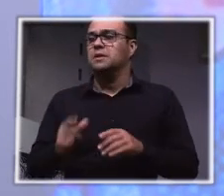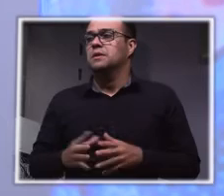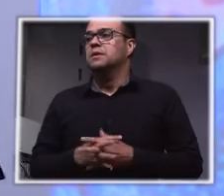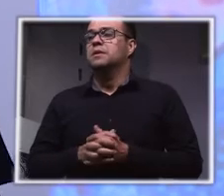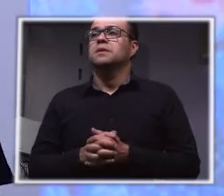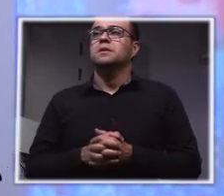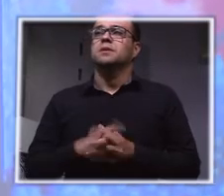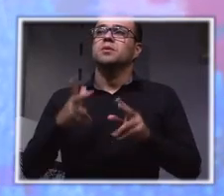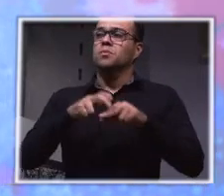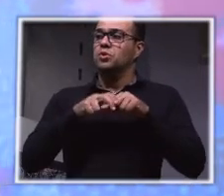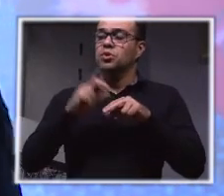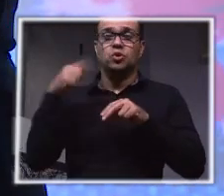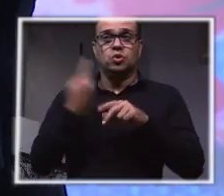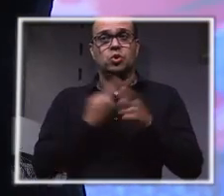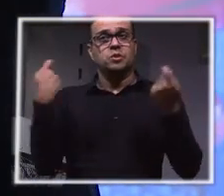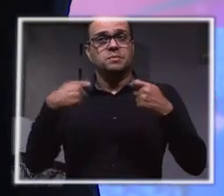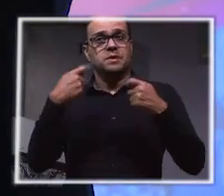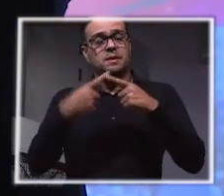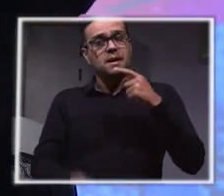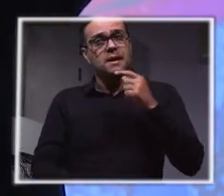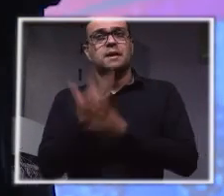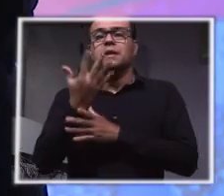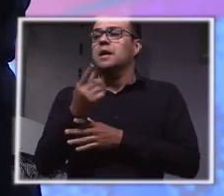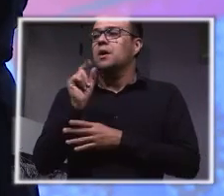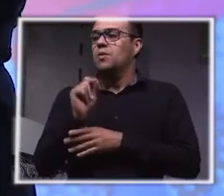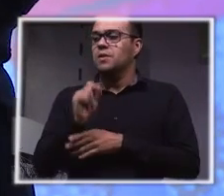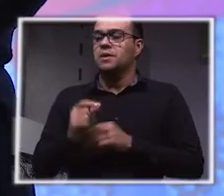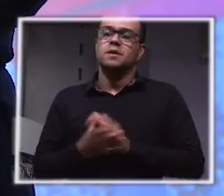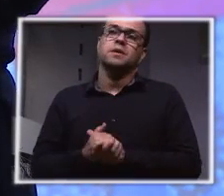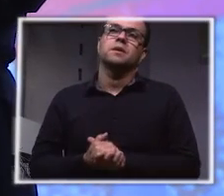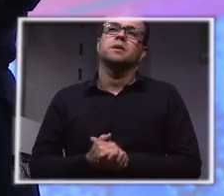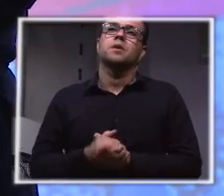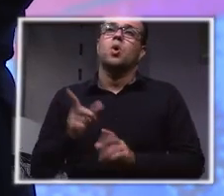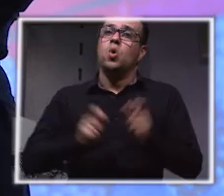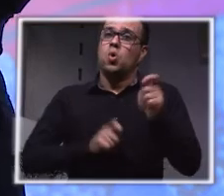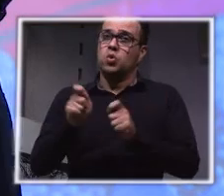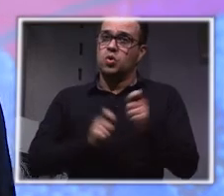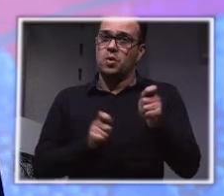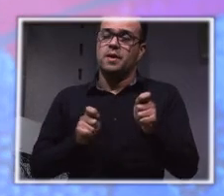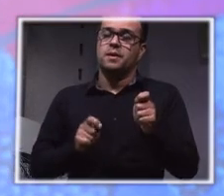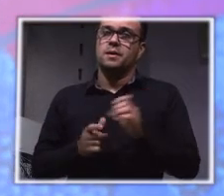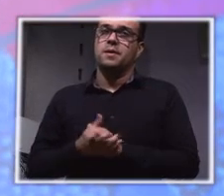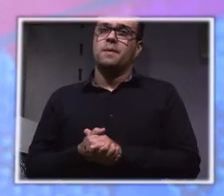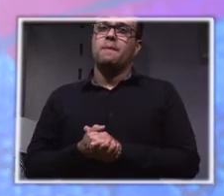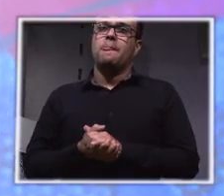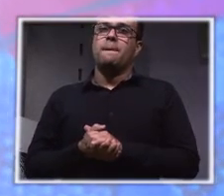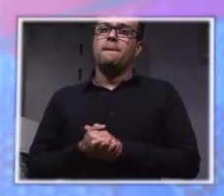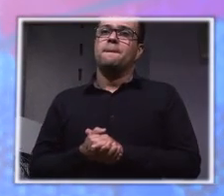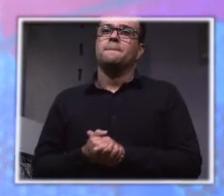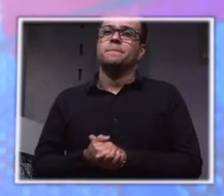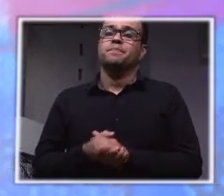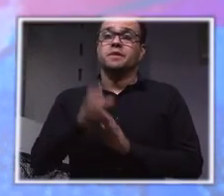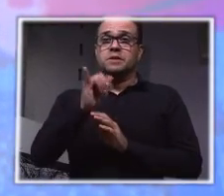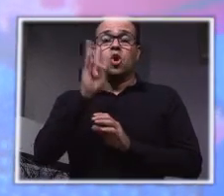e que, portanto, nós precisamos criar filtros para coibir esse tipo de excesso. No entanto, se a gente